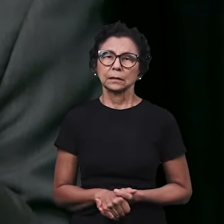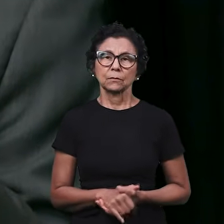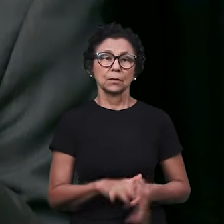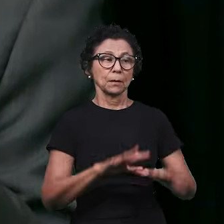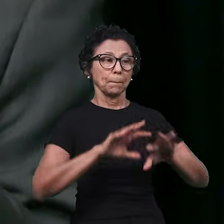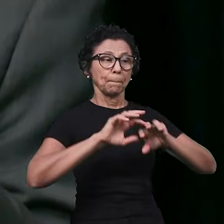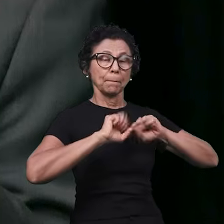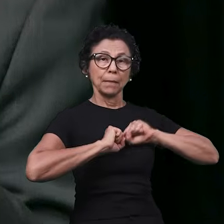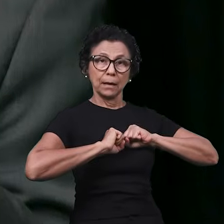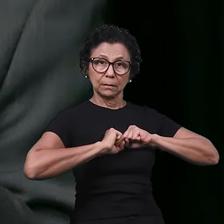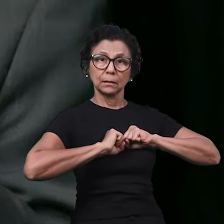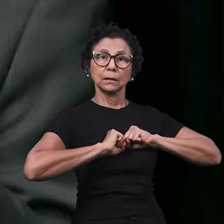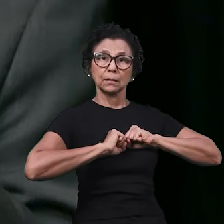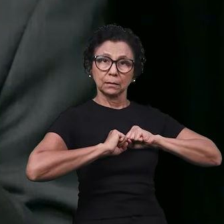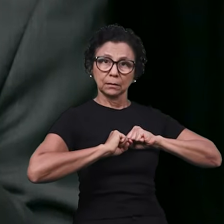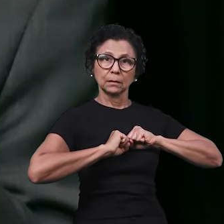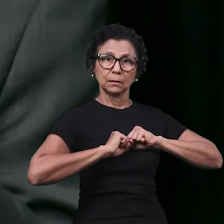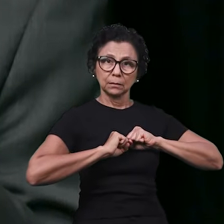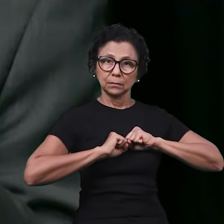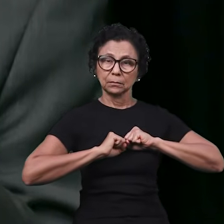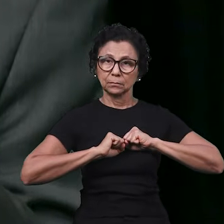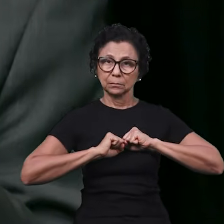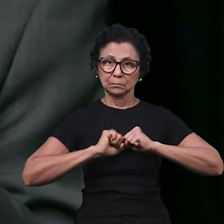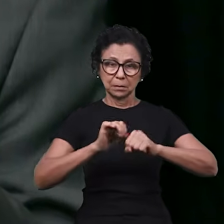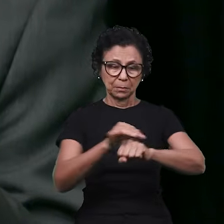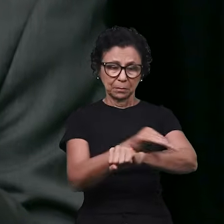E Deus chamou um povo para a santificação.